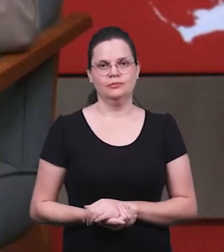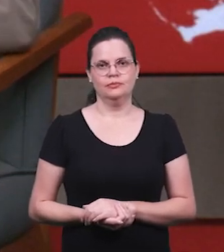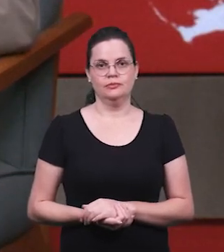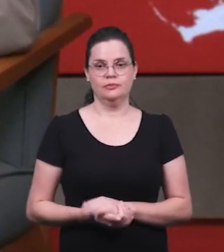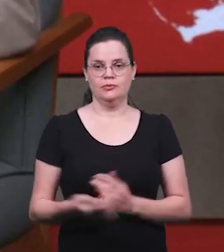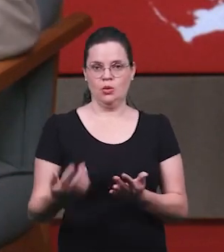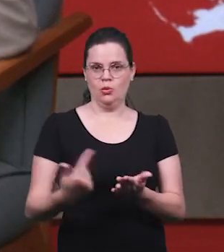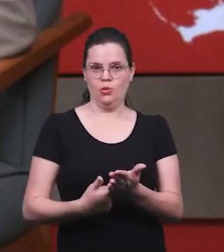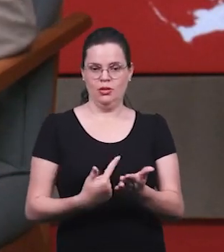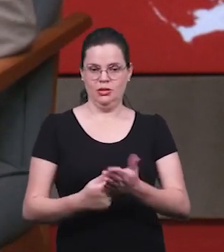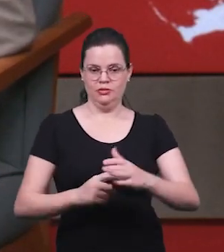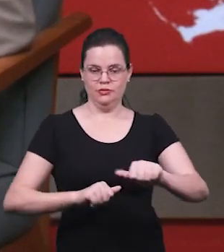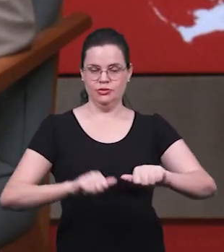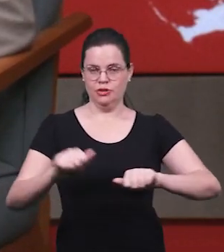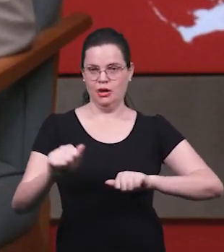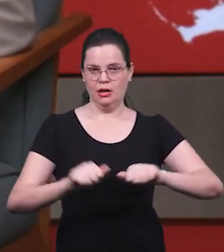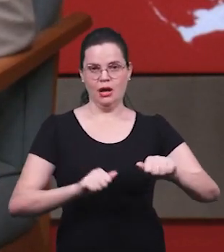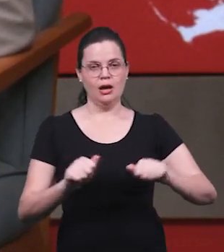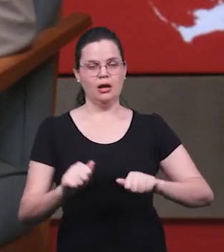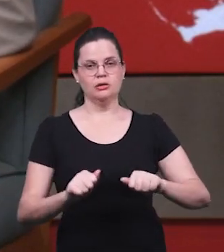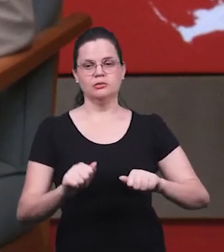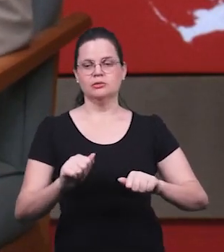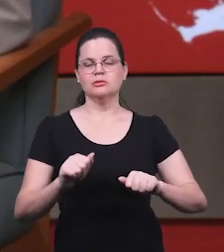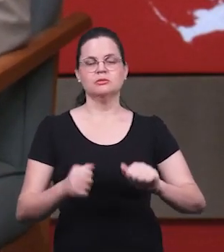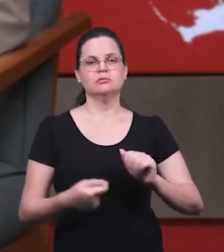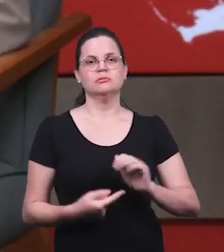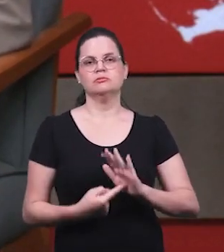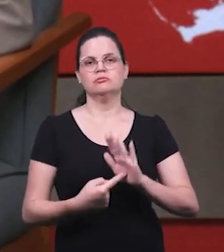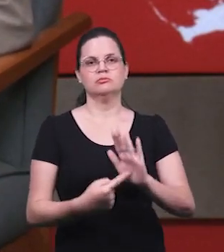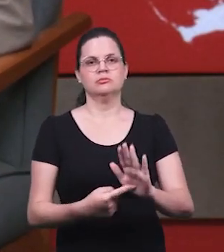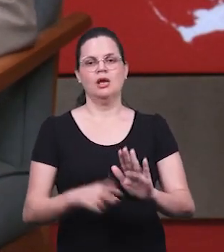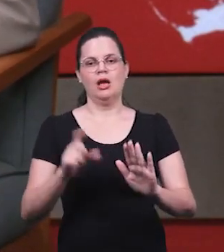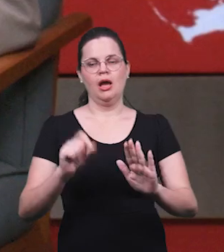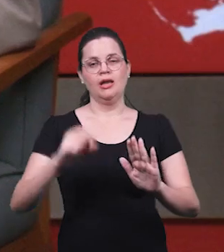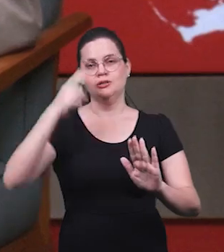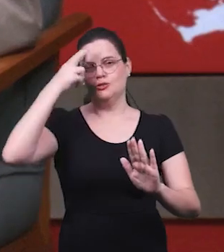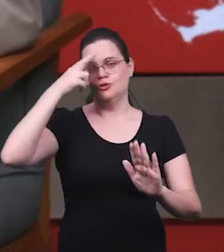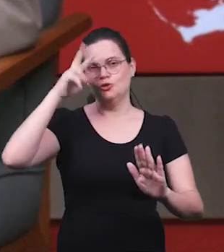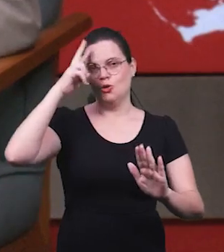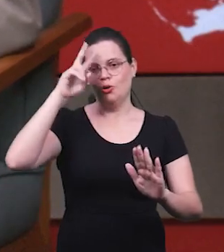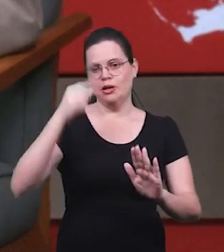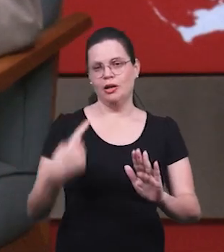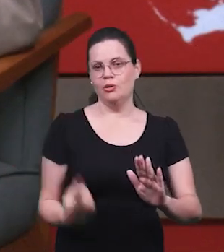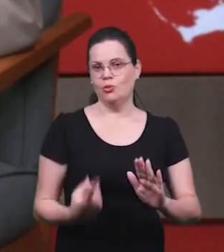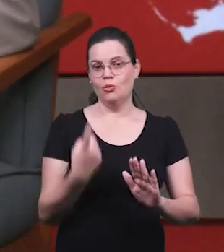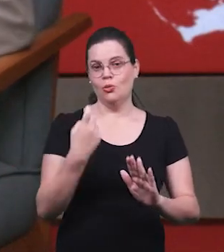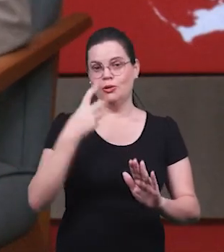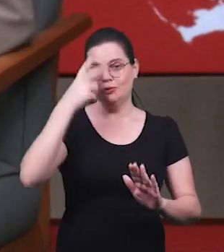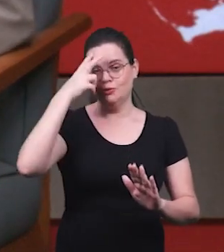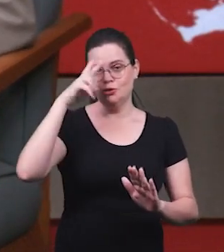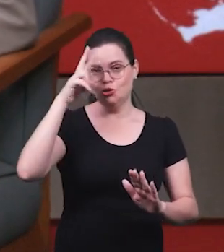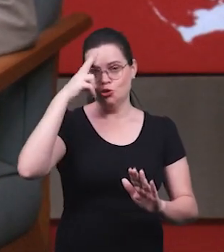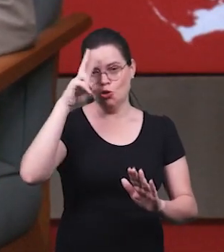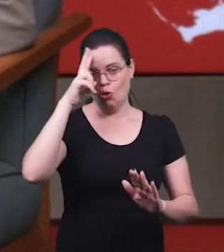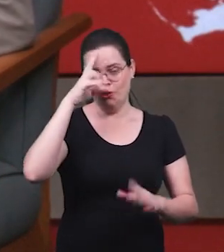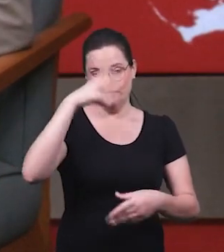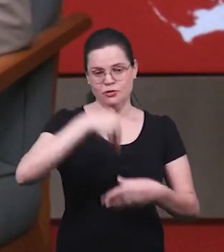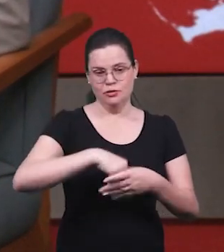que é considerado, como eu disse anteriormente, o livro histórico, o único livro